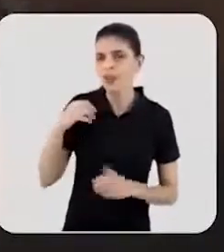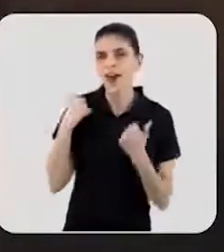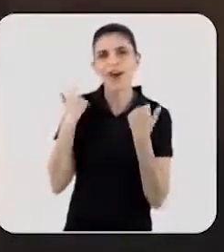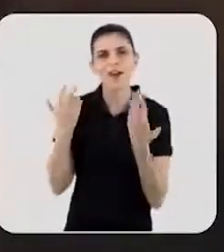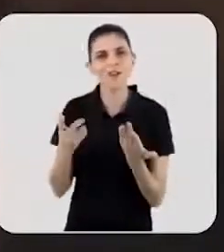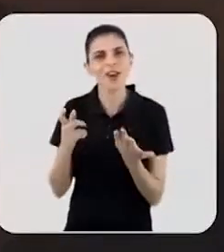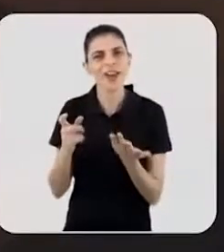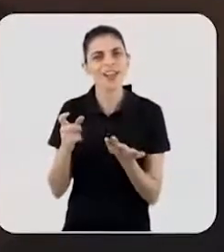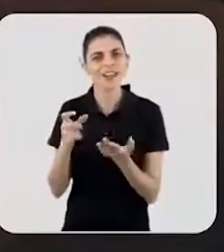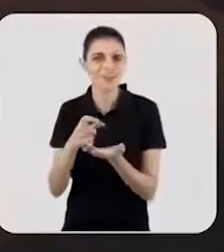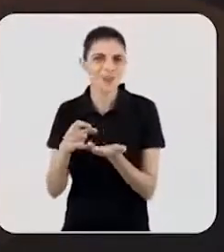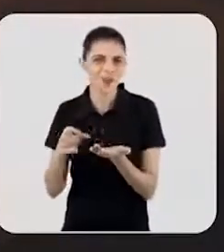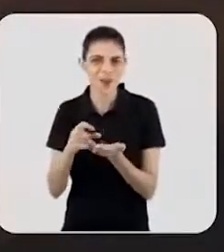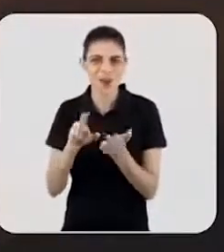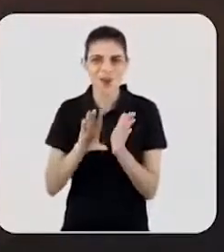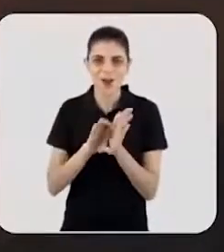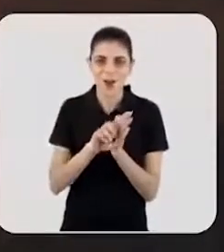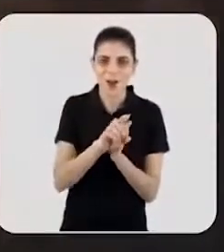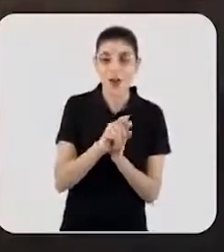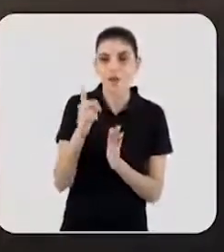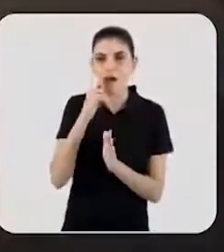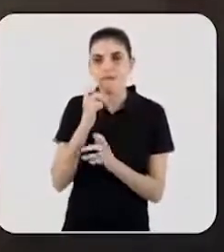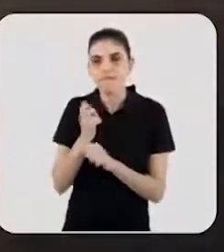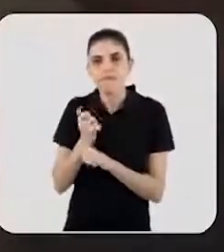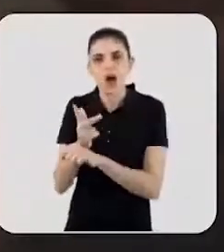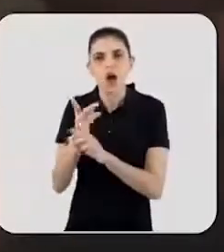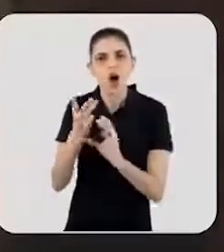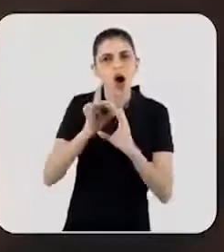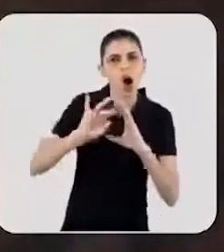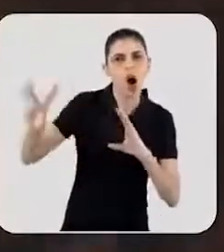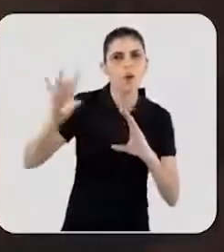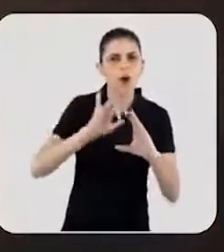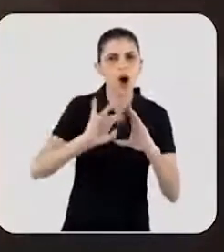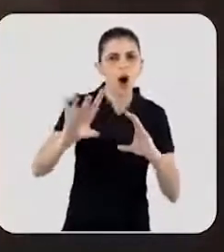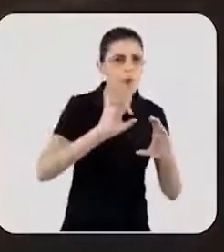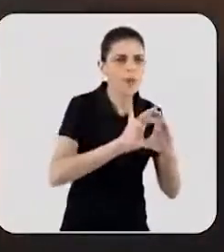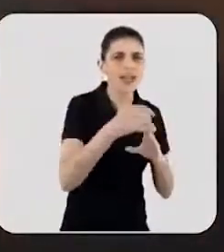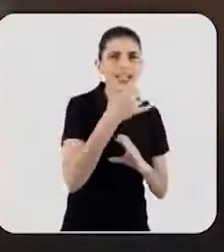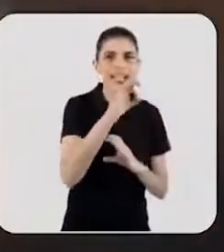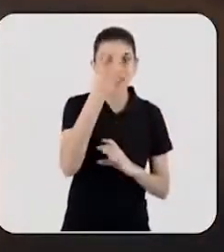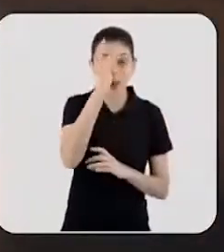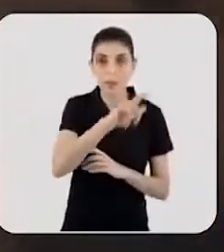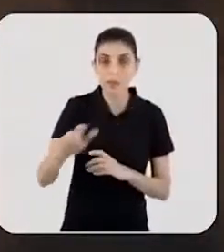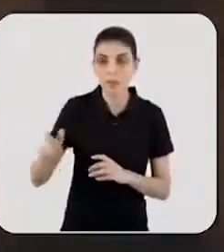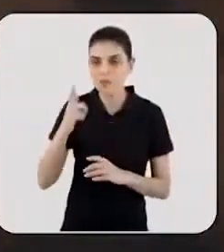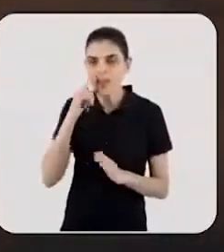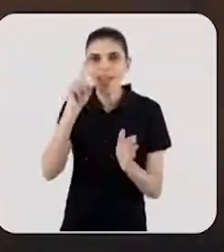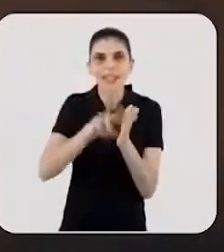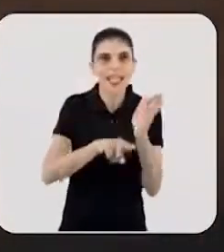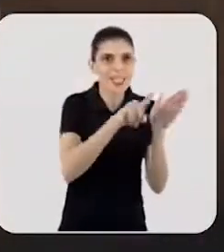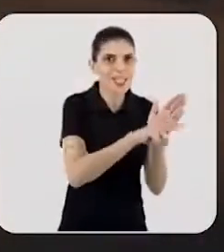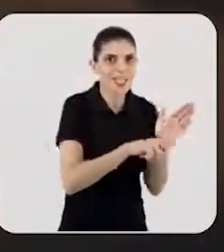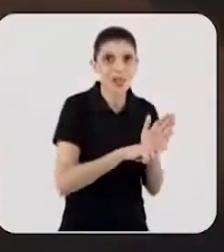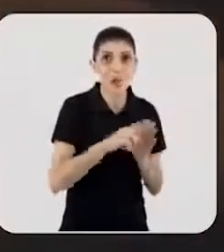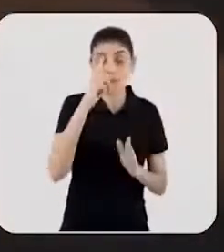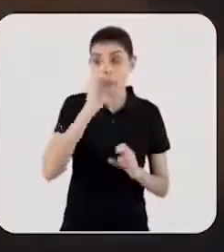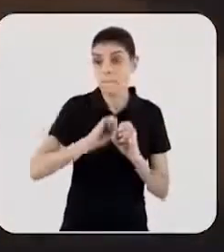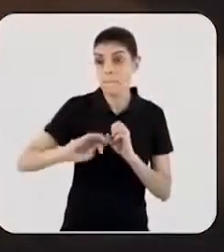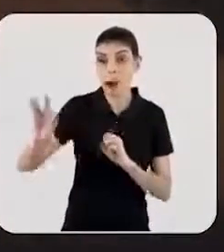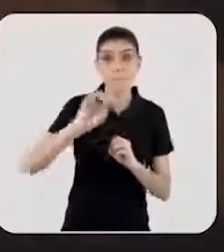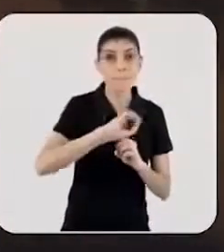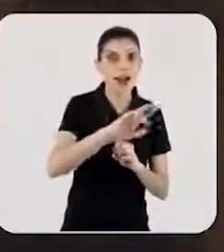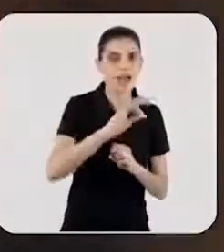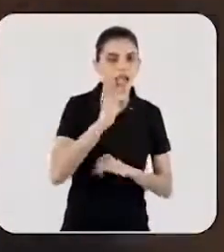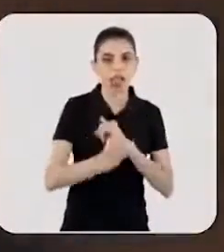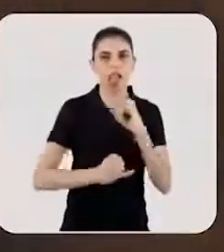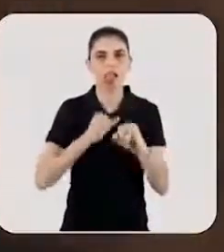cupom de desconto no Google Play. E aí ele vai induzir o usuário a compartilhar com 10 pessoas para que ele possa ter aquele cupom de desconto. Só que depois que o usuário compartilha com